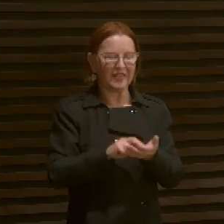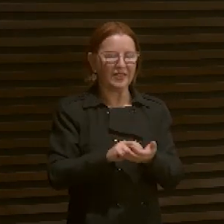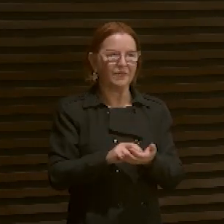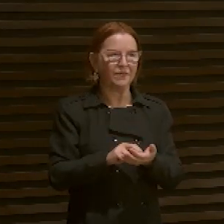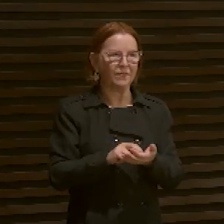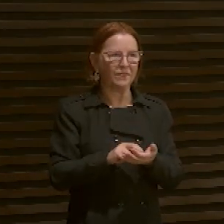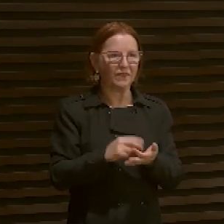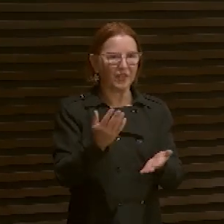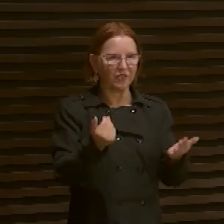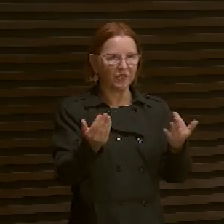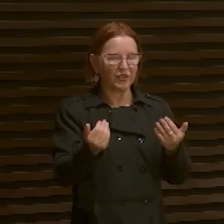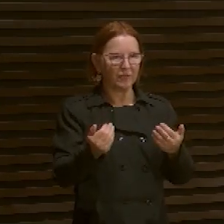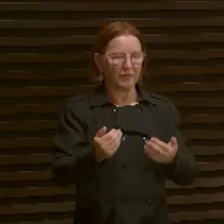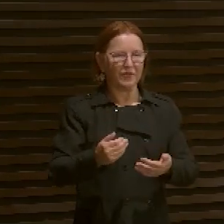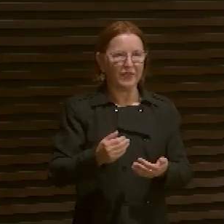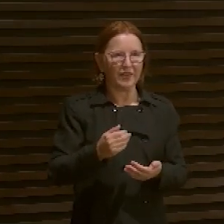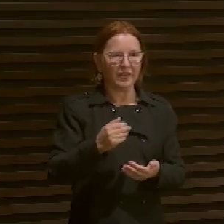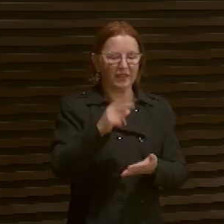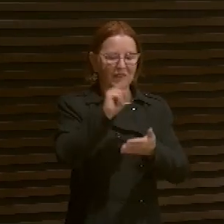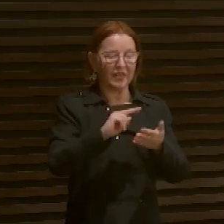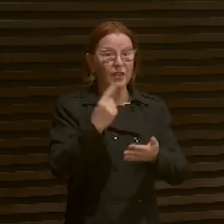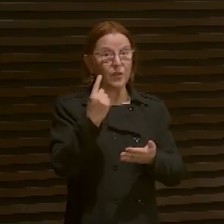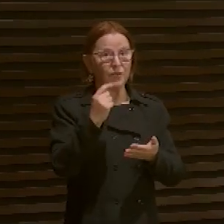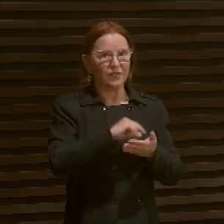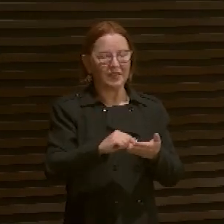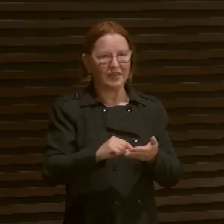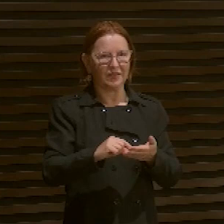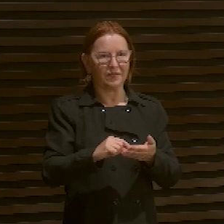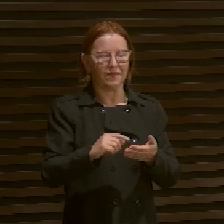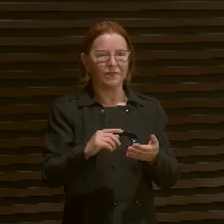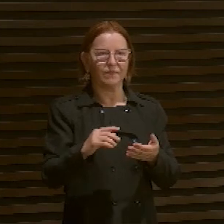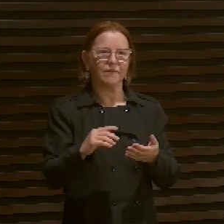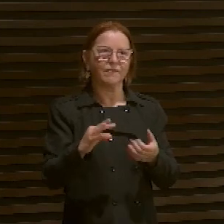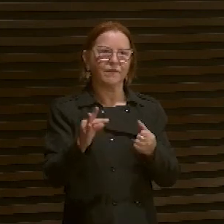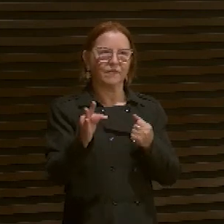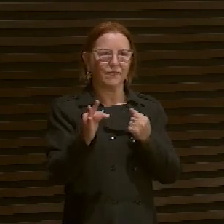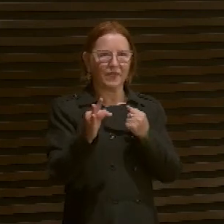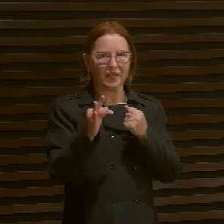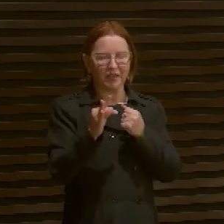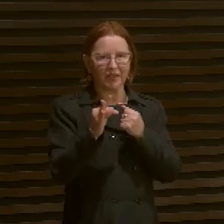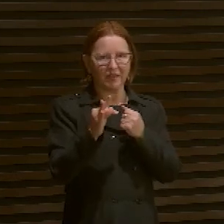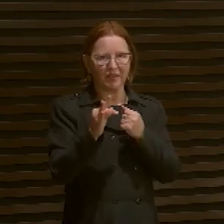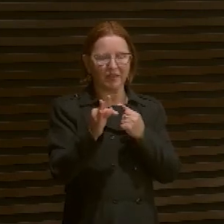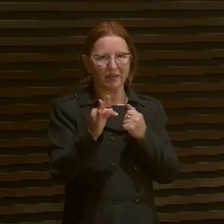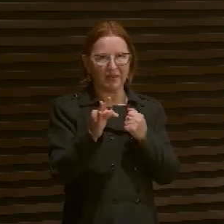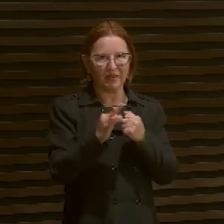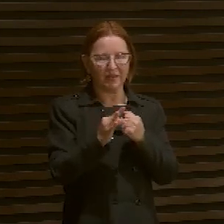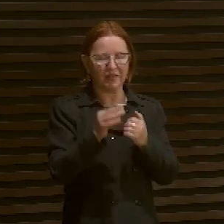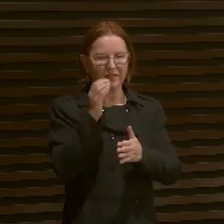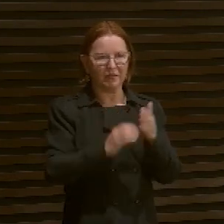irmãos a gente ler um versículo que está em Tiago, capítulo 1, versículo